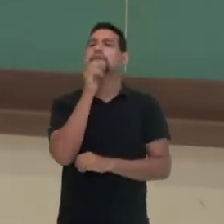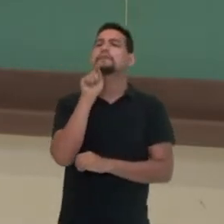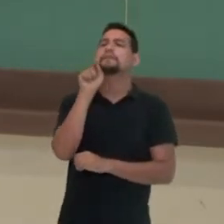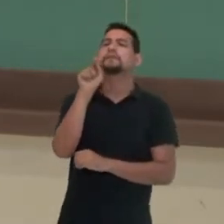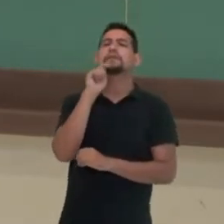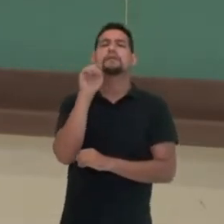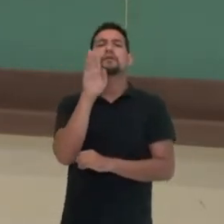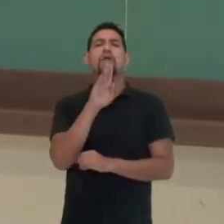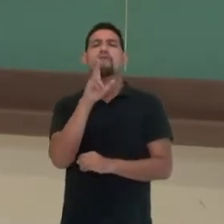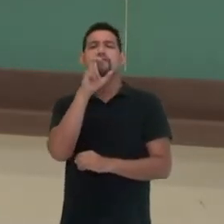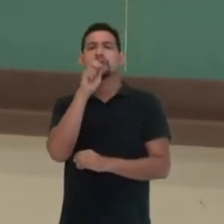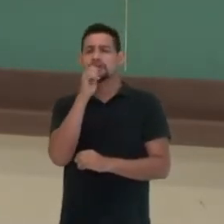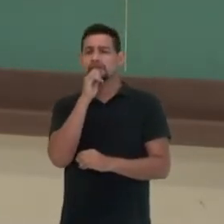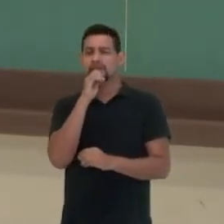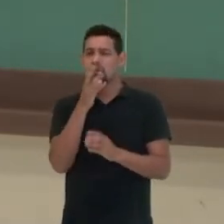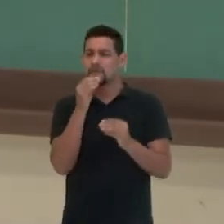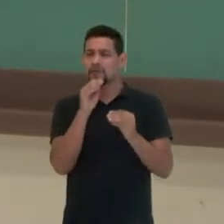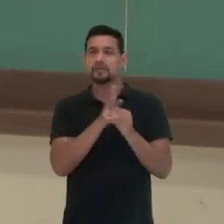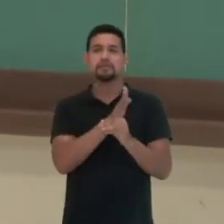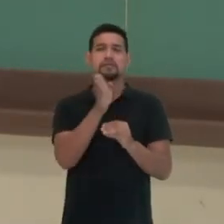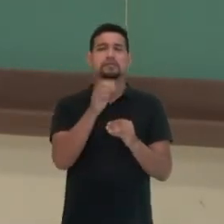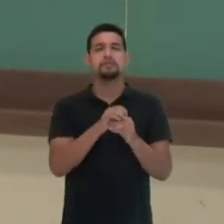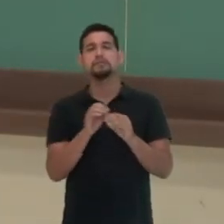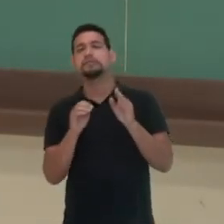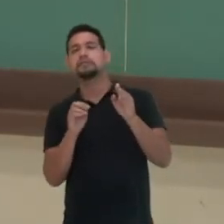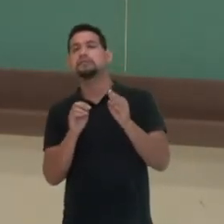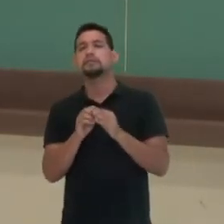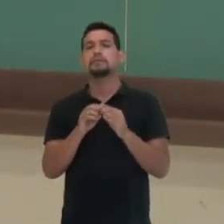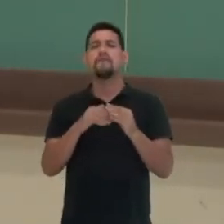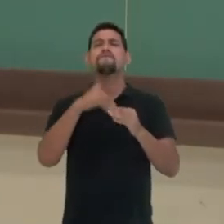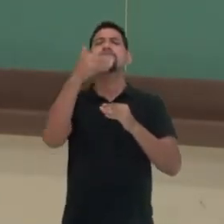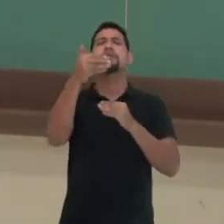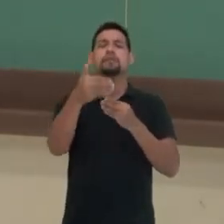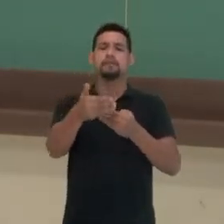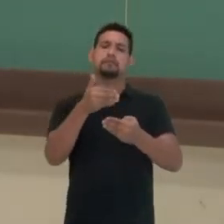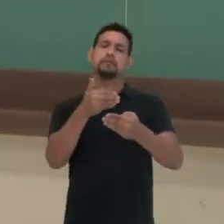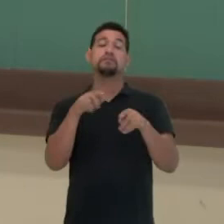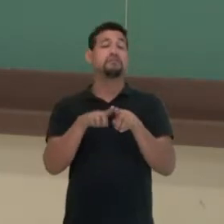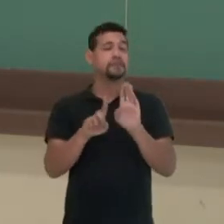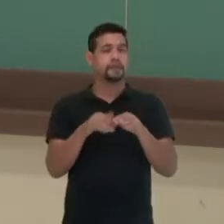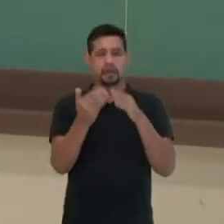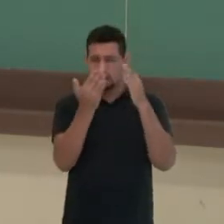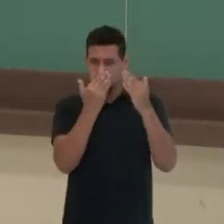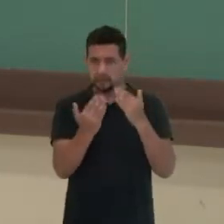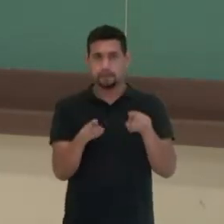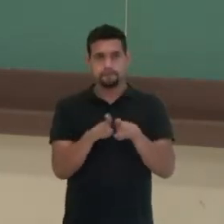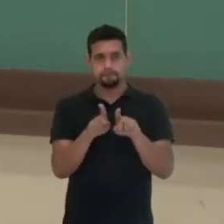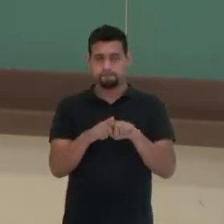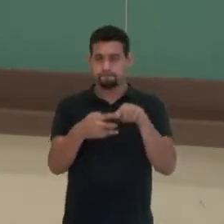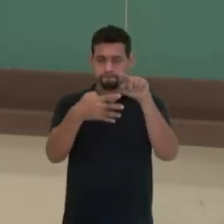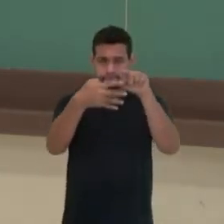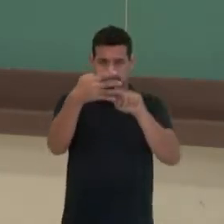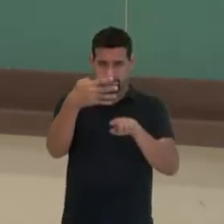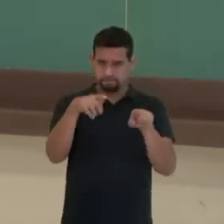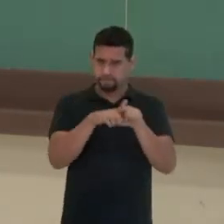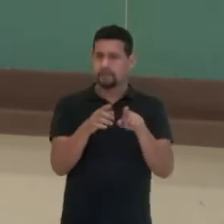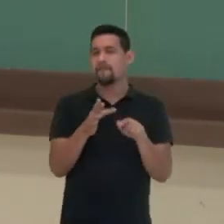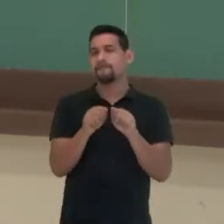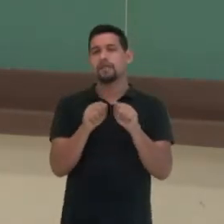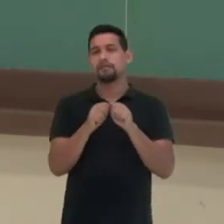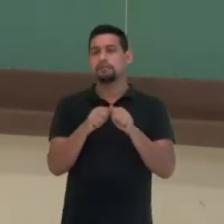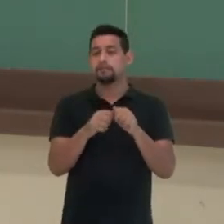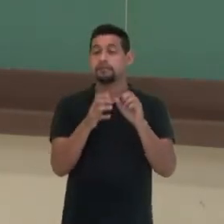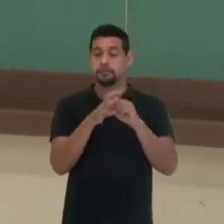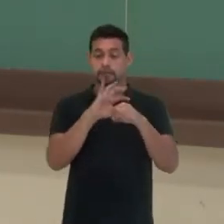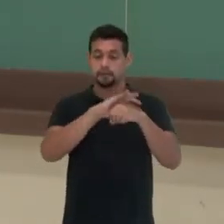ela aplica nessa força. Ela vai lançar ali para a esquerda, ela vai lançar para a direita. Então aqui nós observamos então esses critérios aqui para fazer um